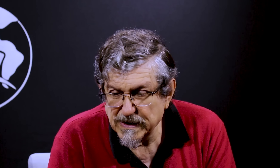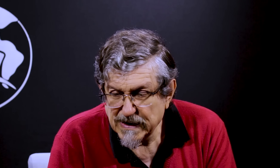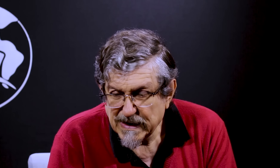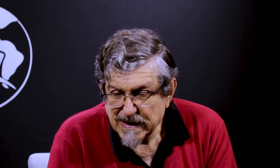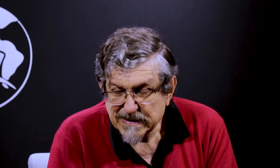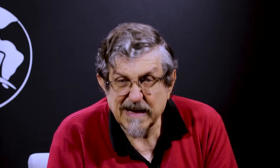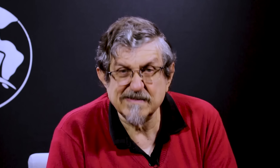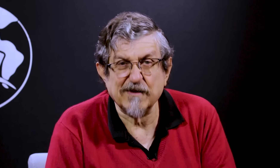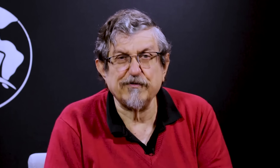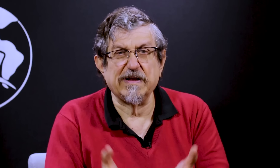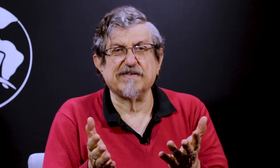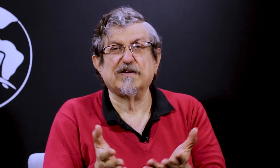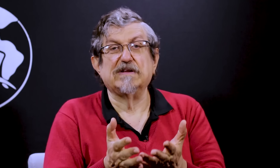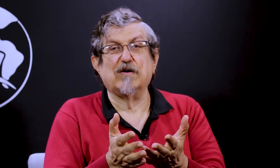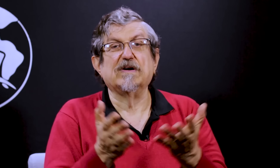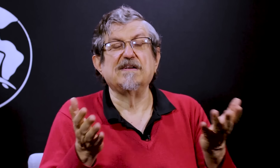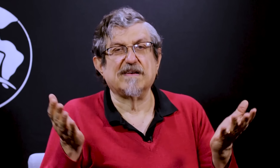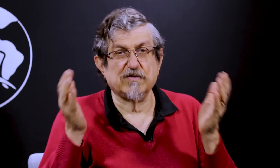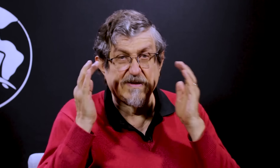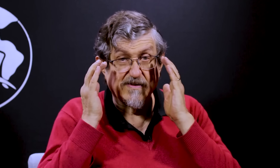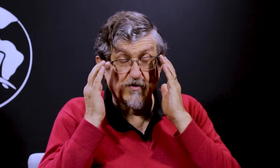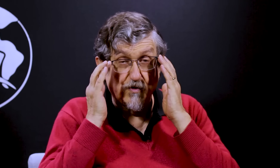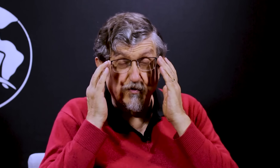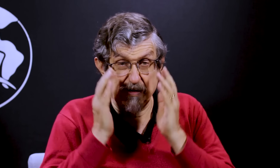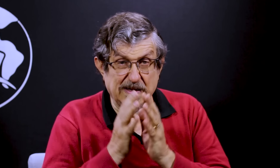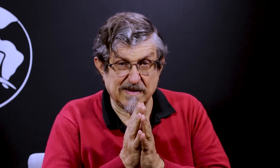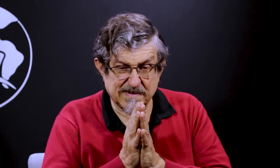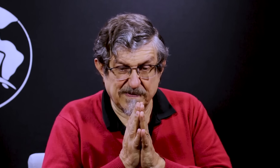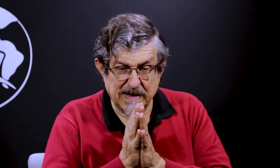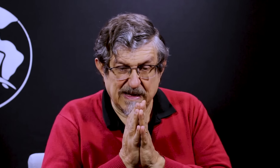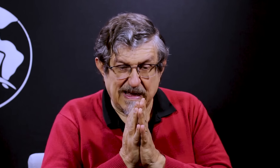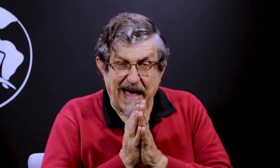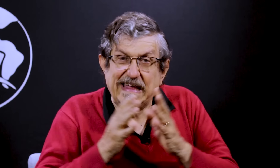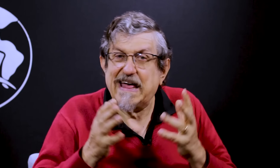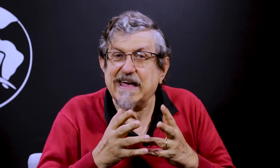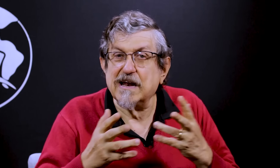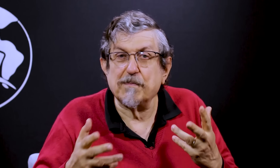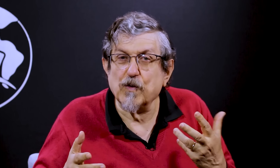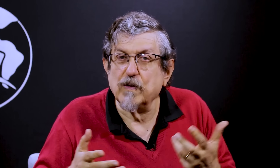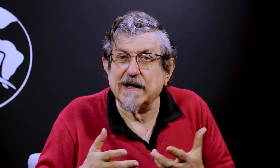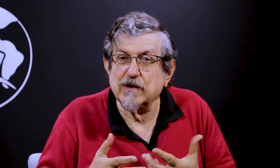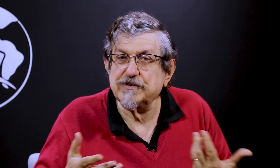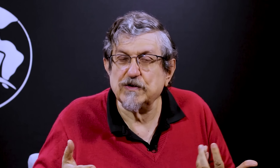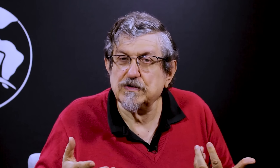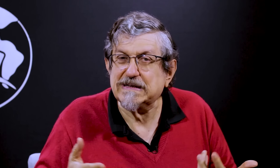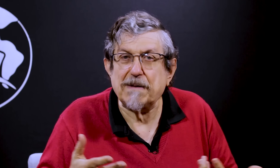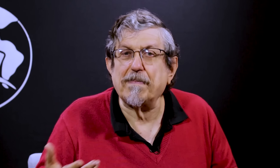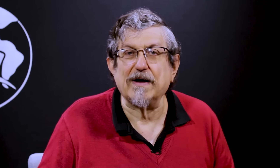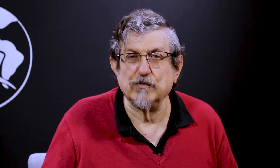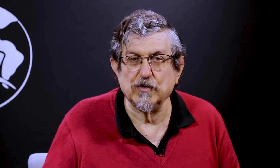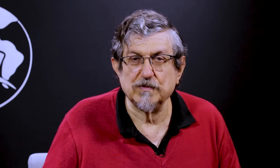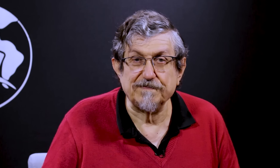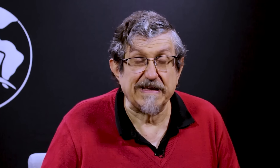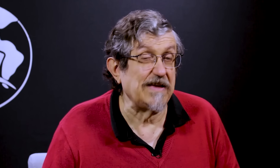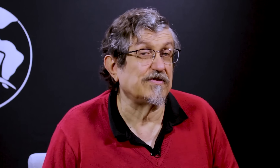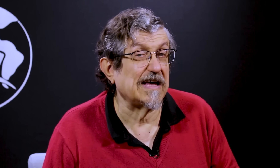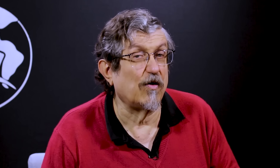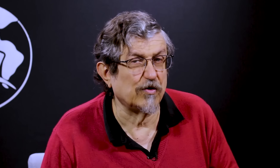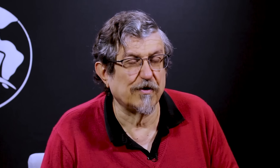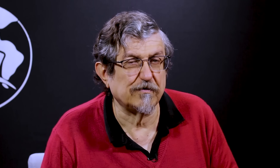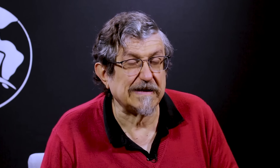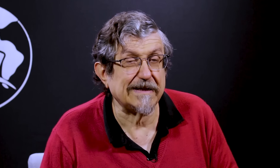desenvolvimento desde a fundação da Organização das Nações Unidas A ideia era procurar dar um jeito de manter paz no mundo